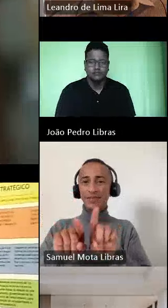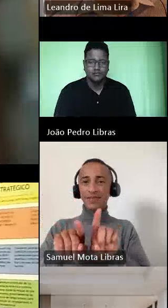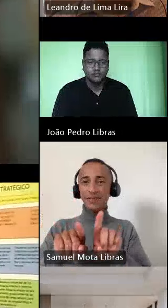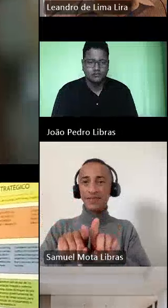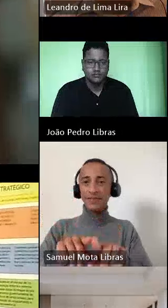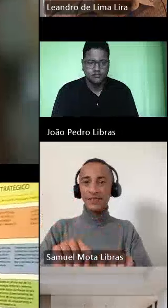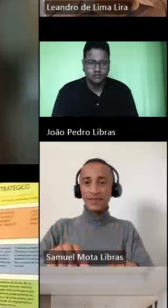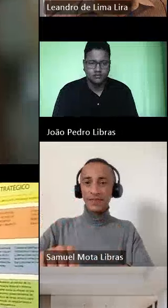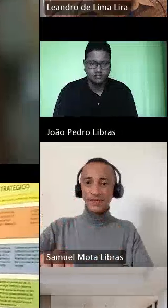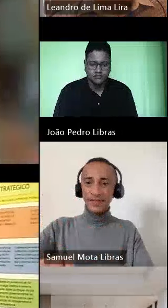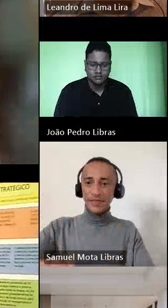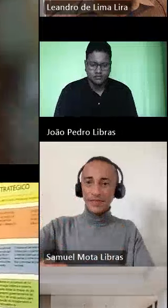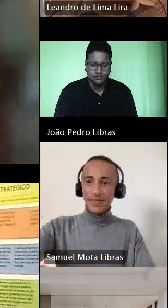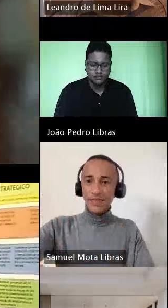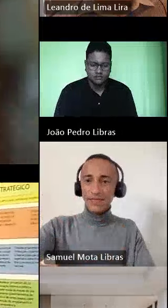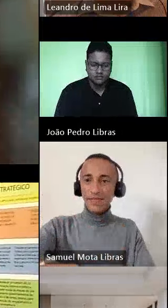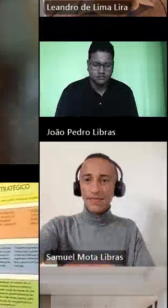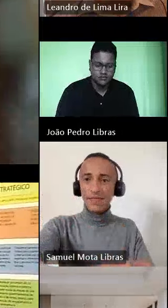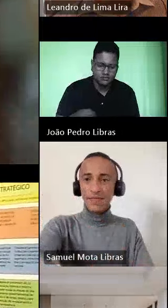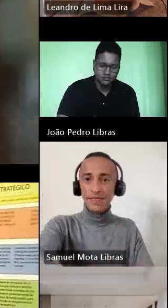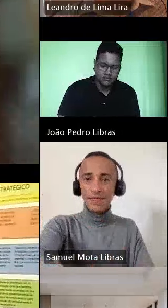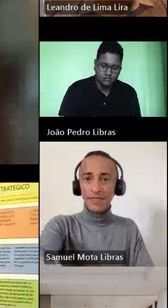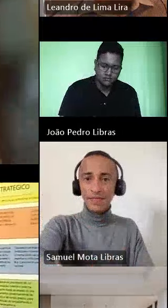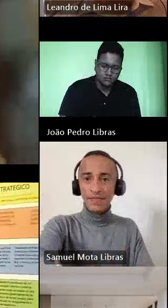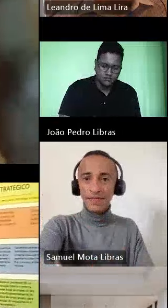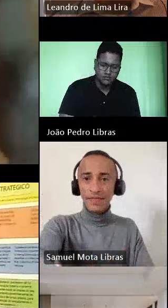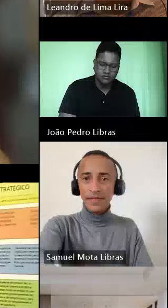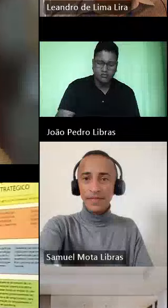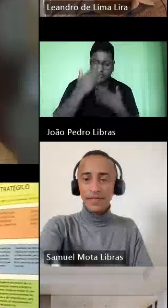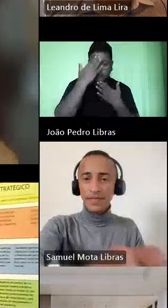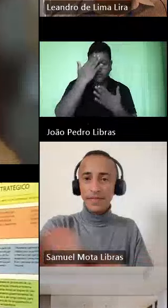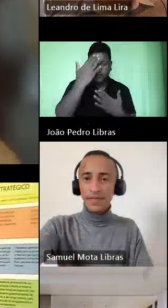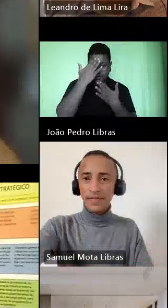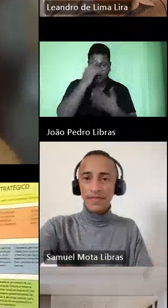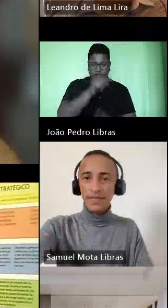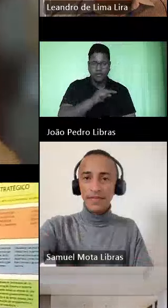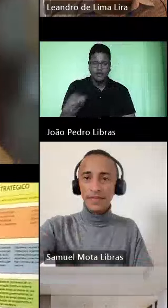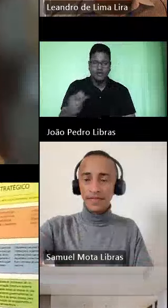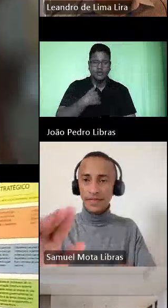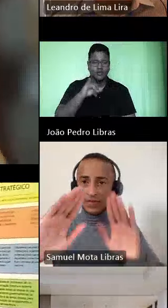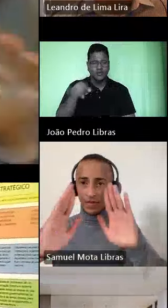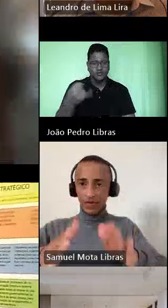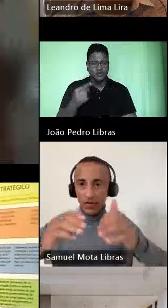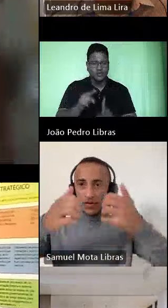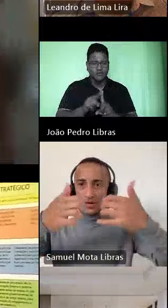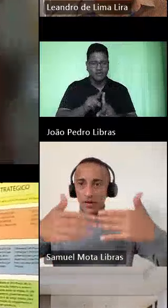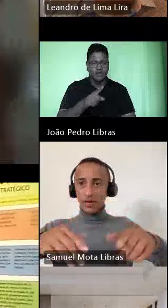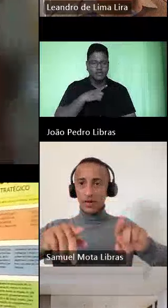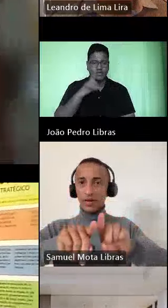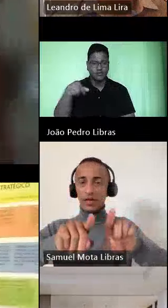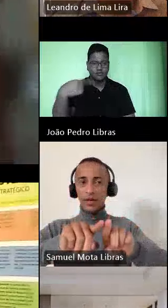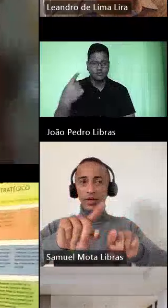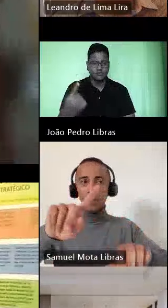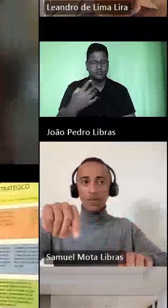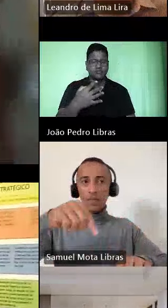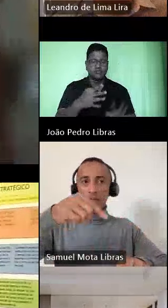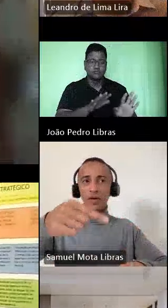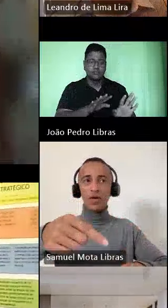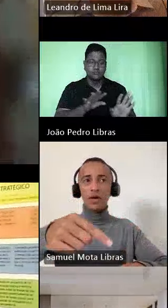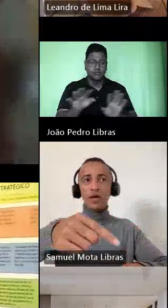então gente obrigada Quero agradecer e fazendo gancho já dando spoiler a gente vai ter a próxima edição do nosso